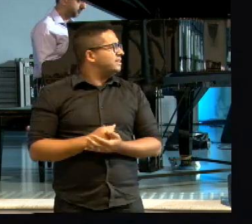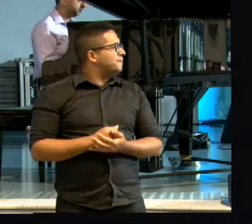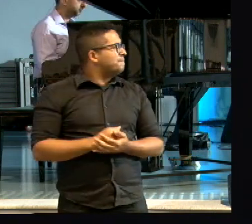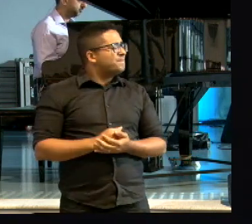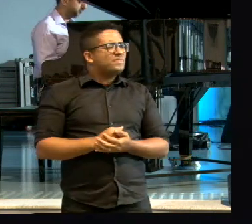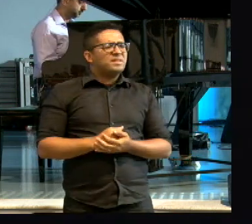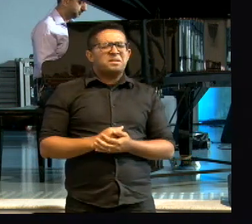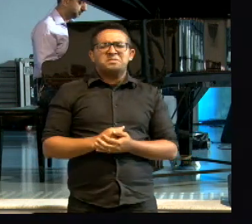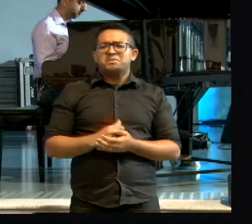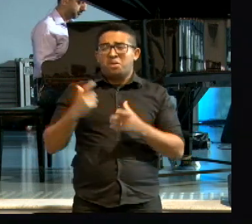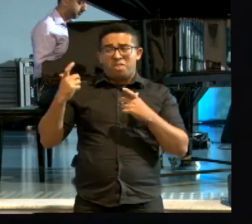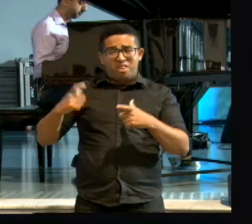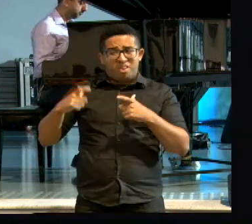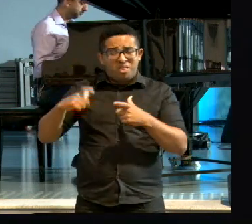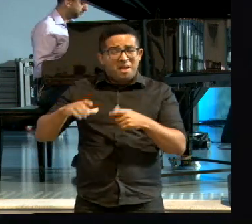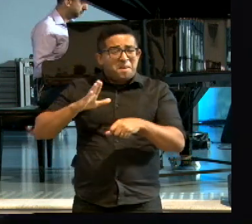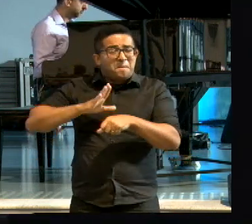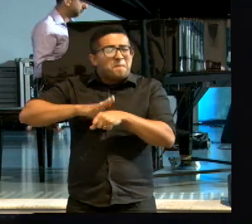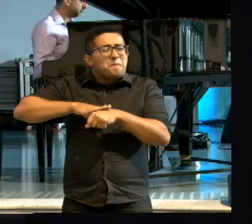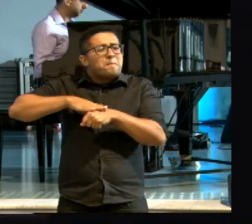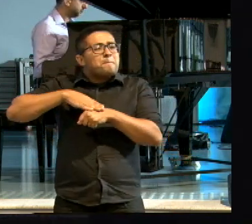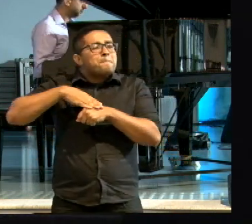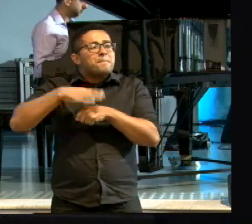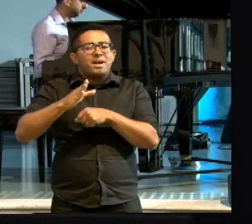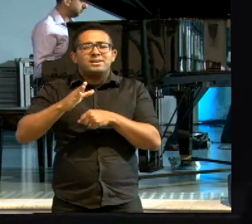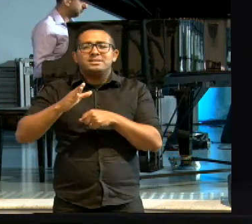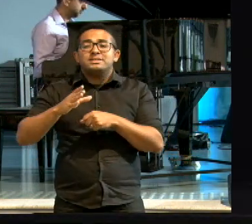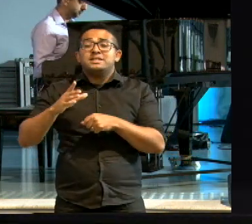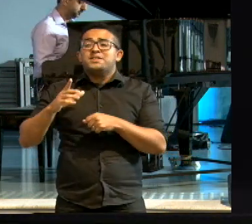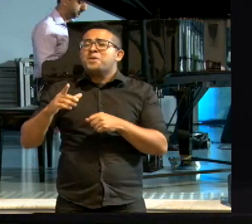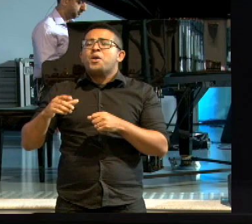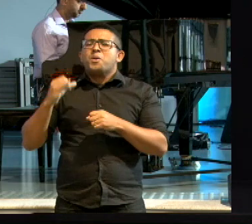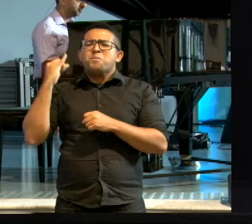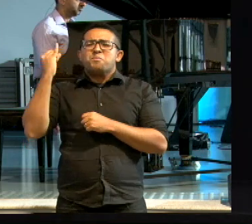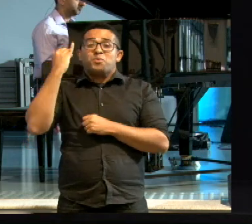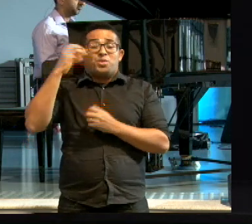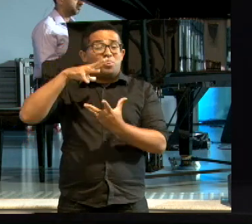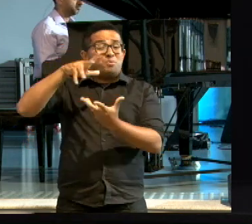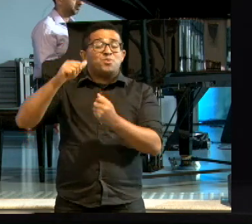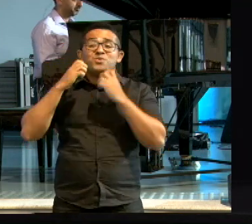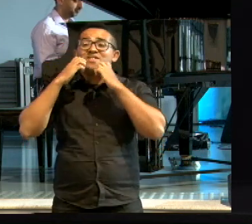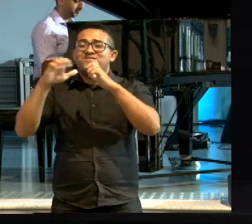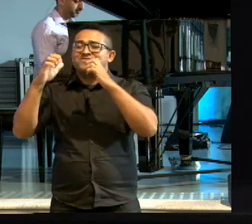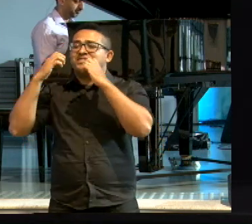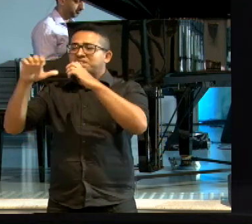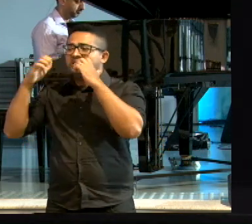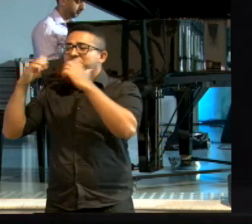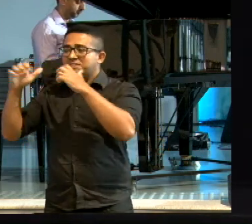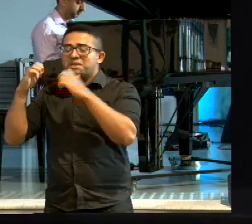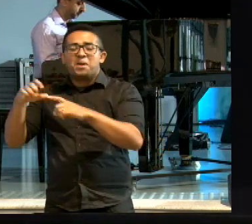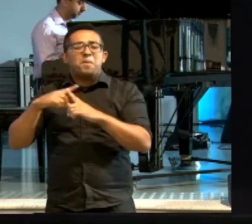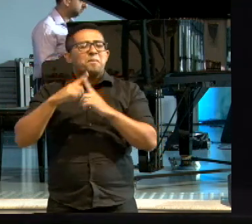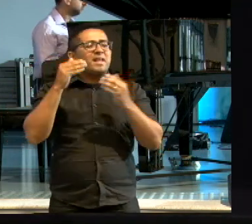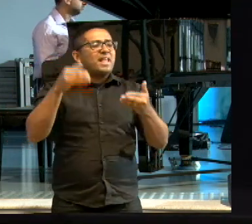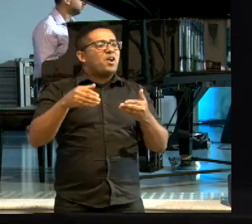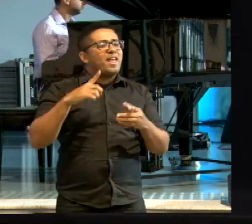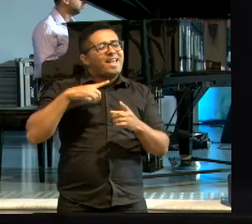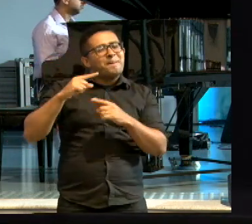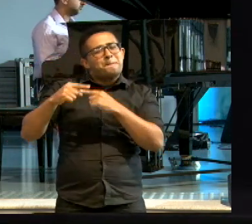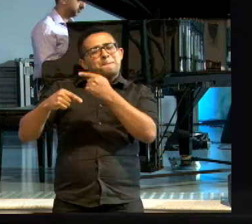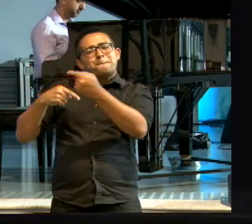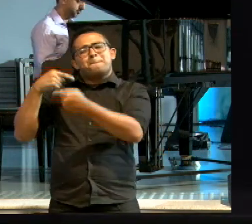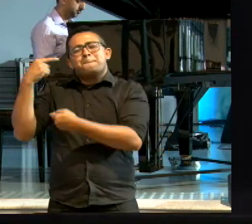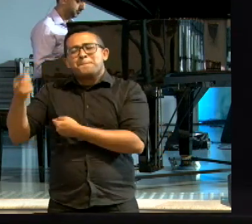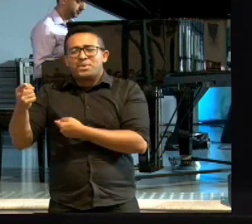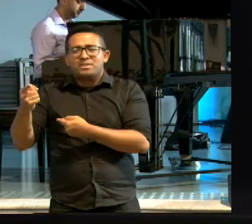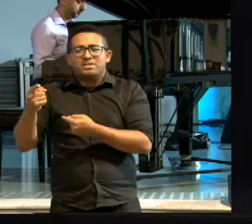o continente mais responsável pela evangelização do mundo, mas hoje é considerado um continente pós-cristão.